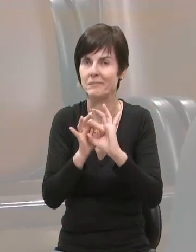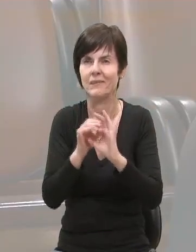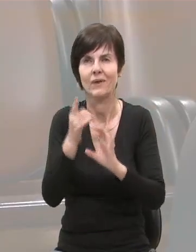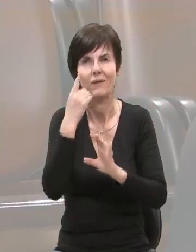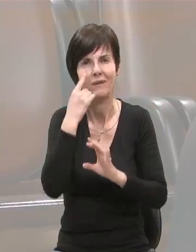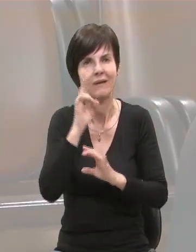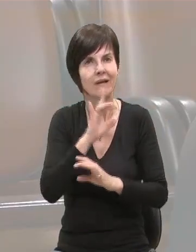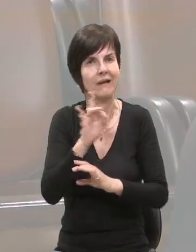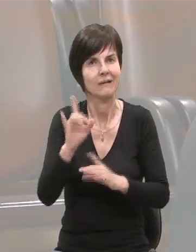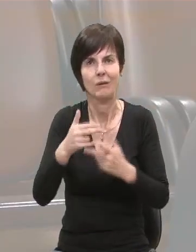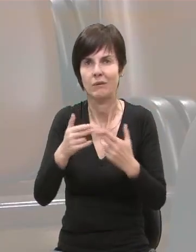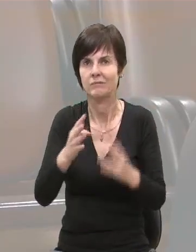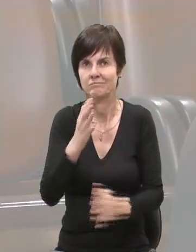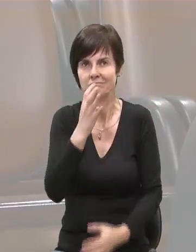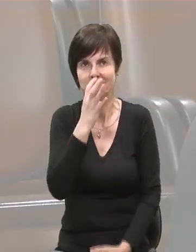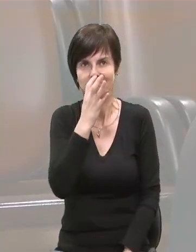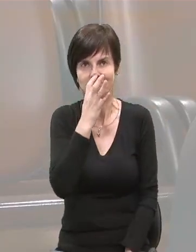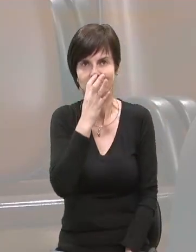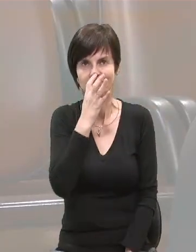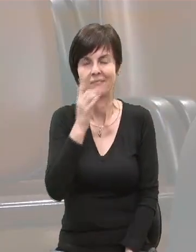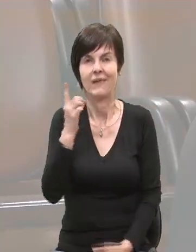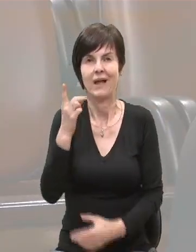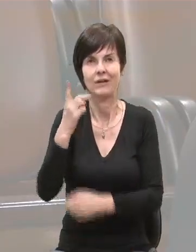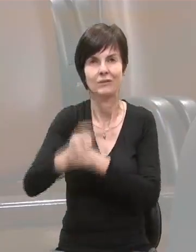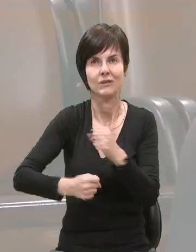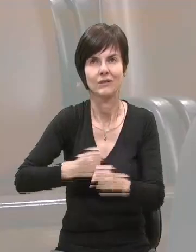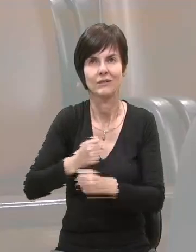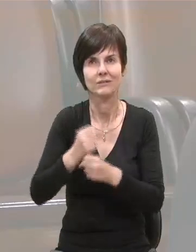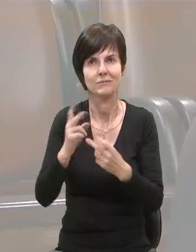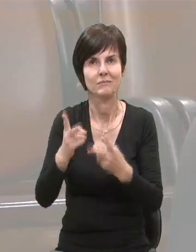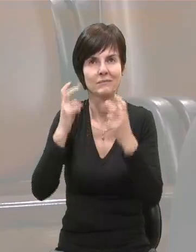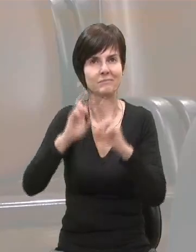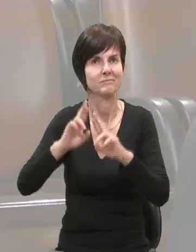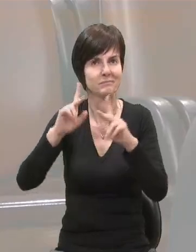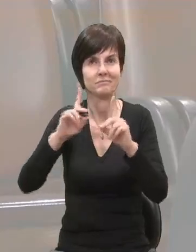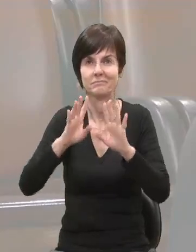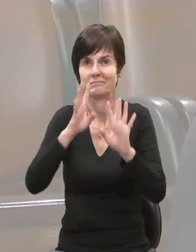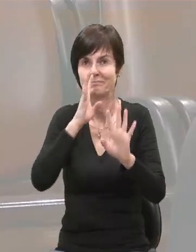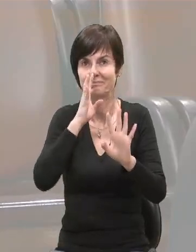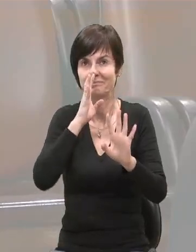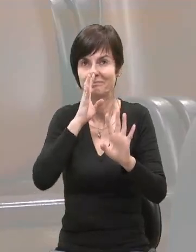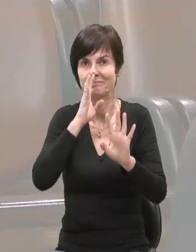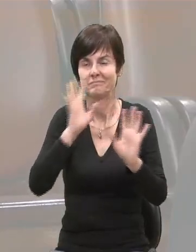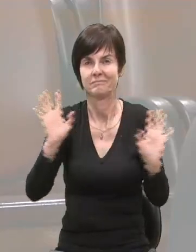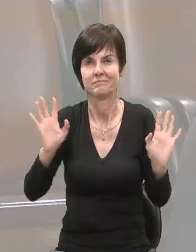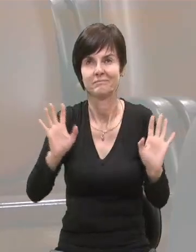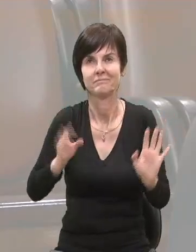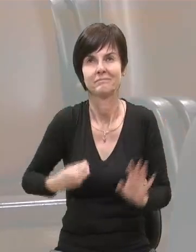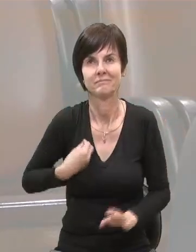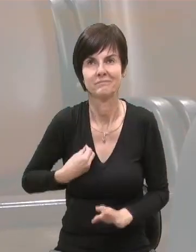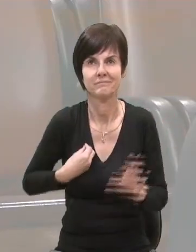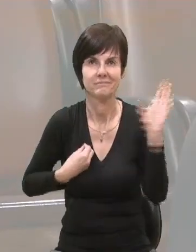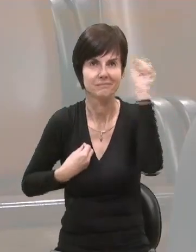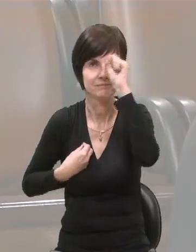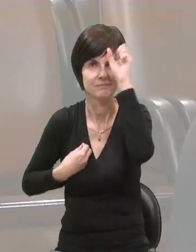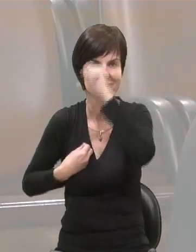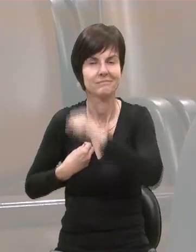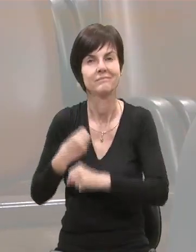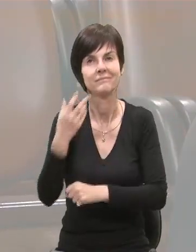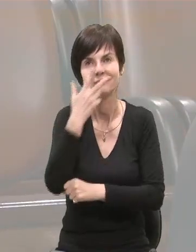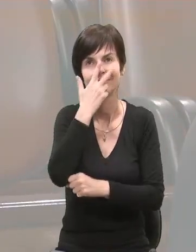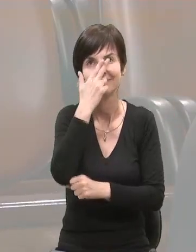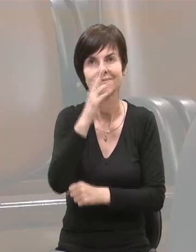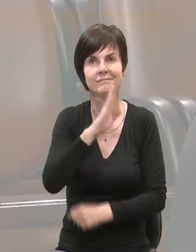cada uma aqui, mas eu estou há 12 anos aqui, cada vez eu vejo uma coisa diferente aqui. Vivendo e aprendendo. É um verdadeiro Big Brother aqui, ó.